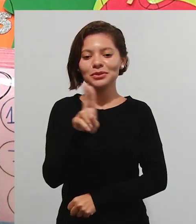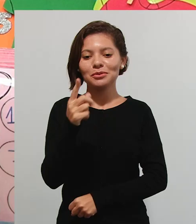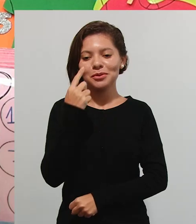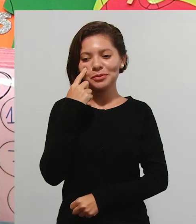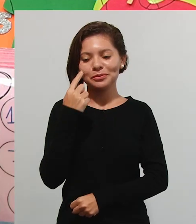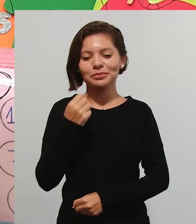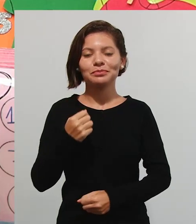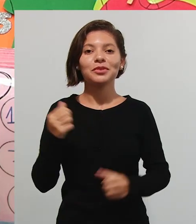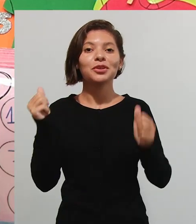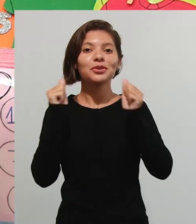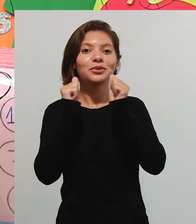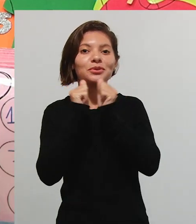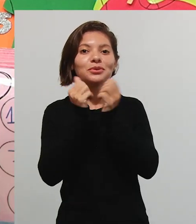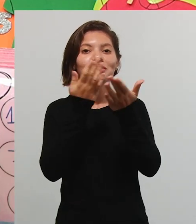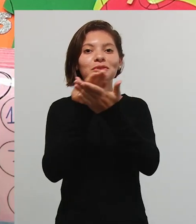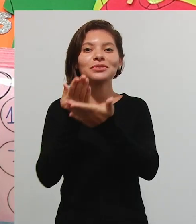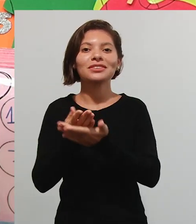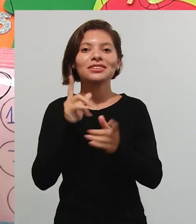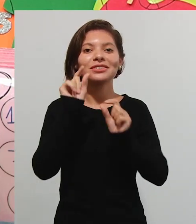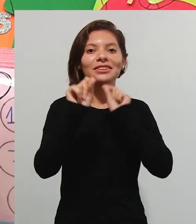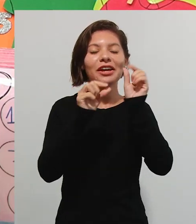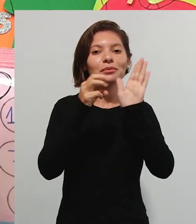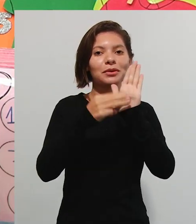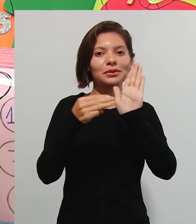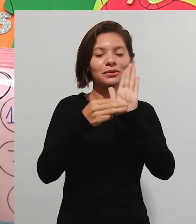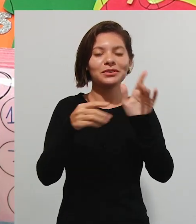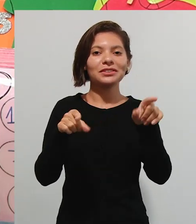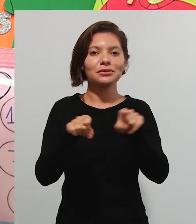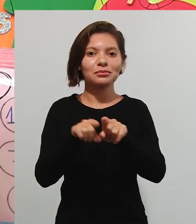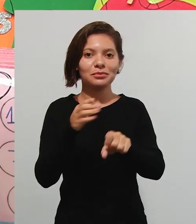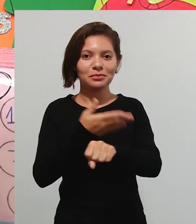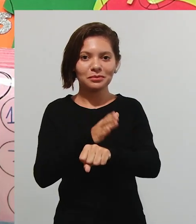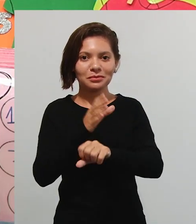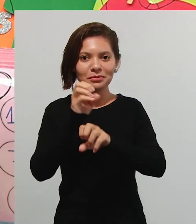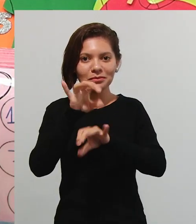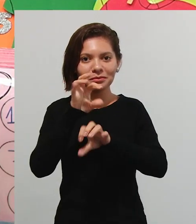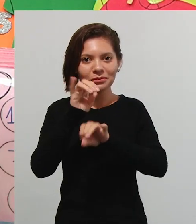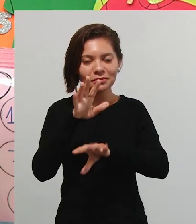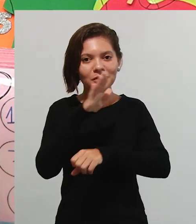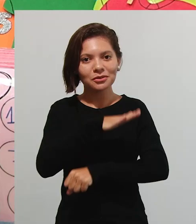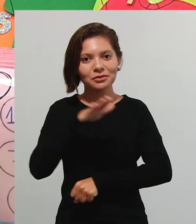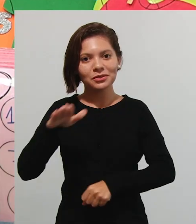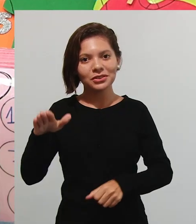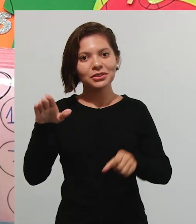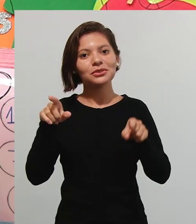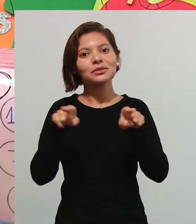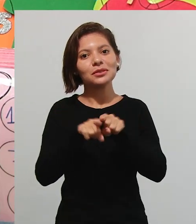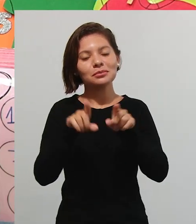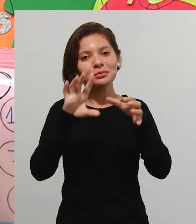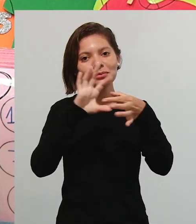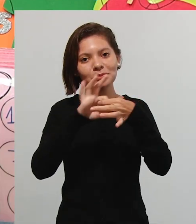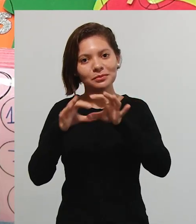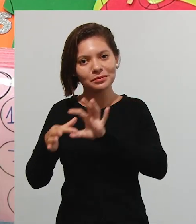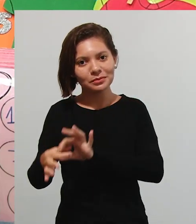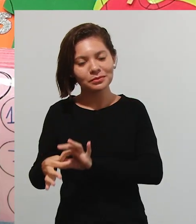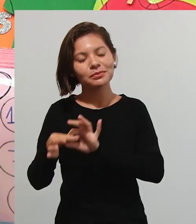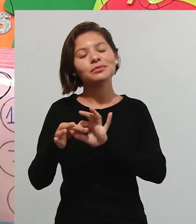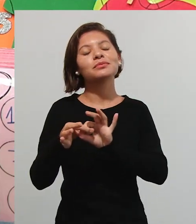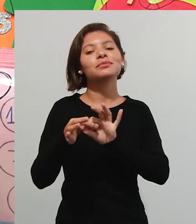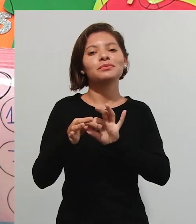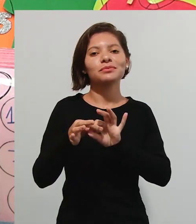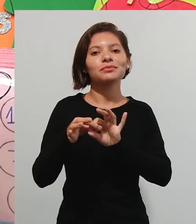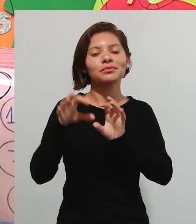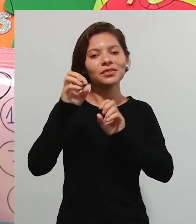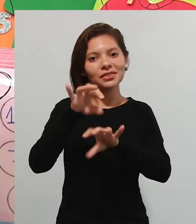Barbosa. Juntinhos estamos na jornada de metodologias e práticas da educação infantil e contextos educativos da infância.